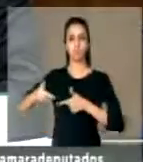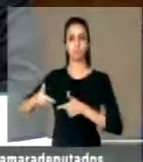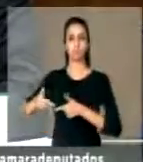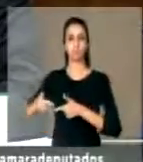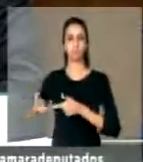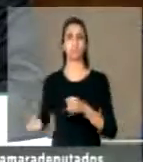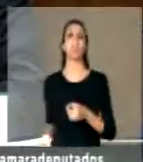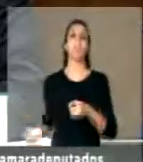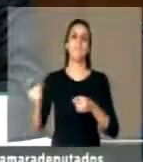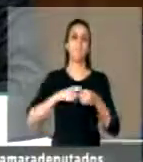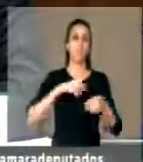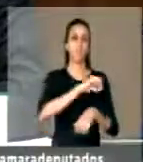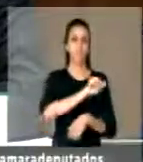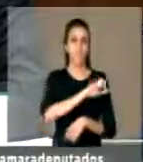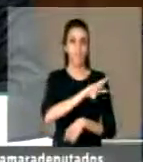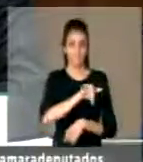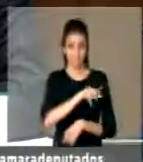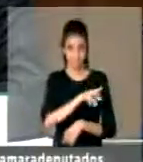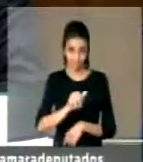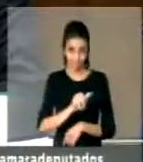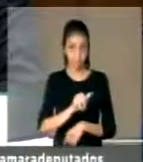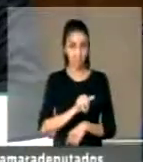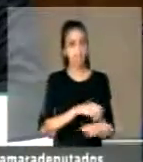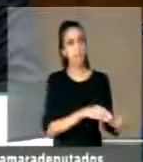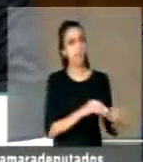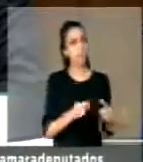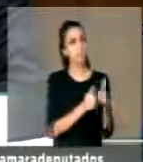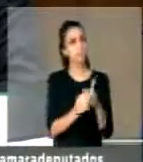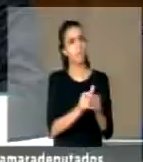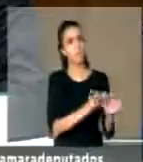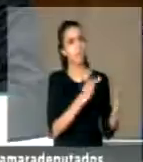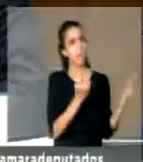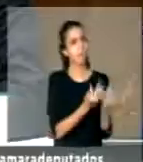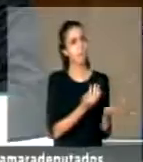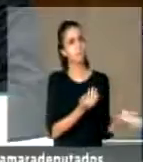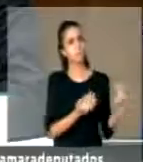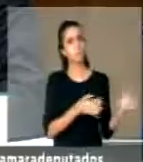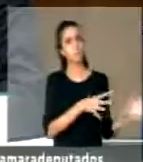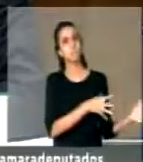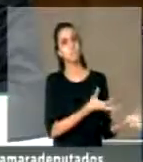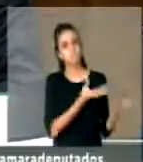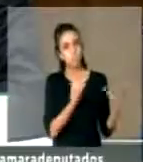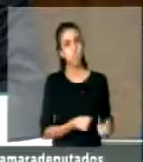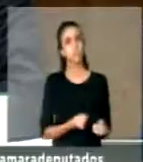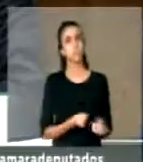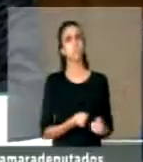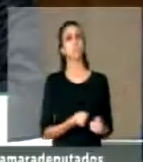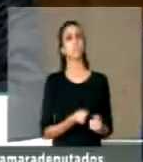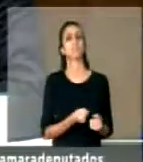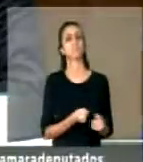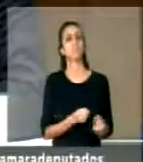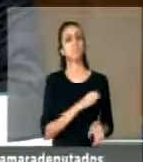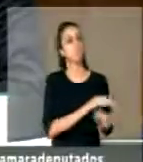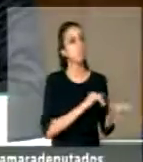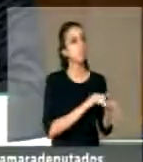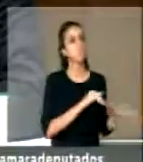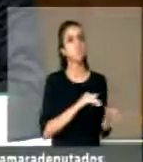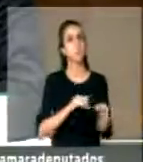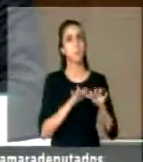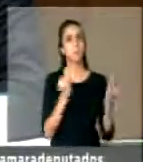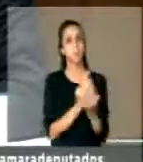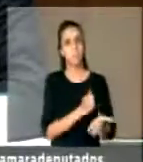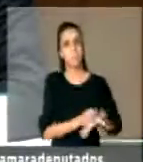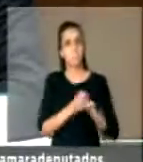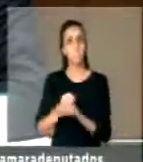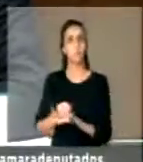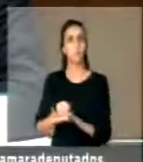Cariri e conduz a família e os muitos amigos a aderir à Revolução e se põe à sua frente como líder. É